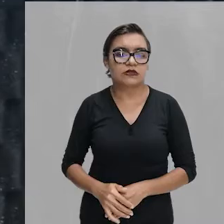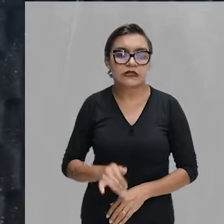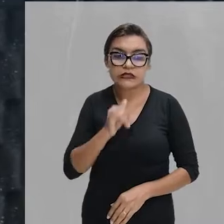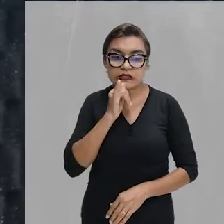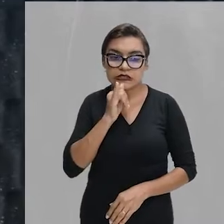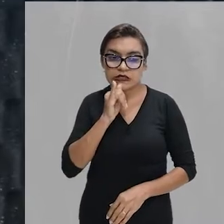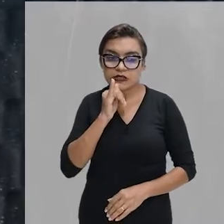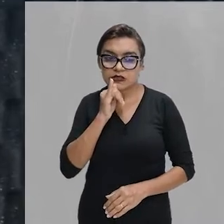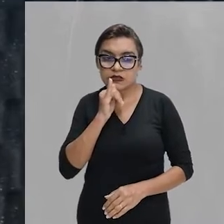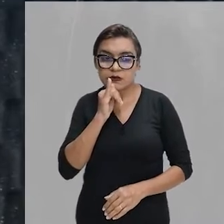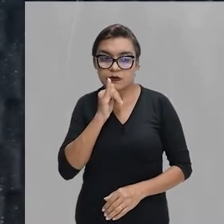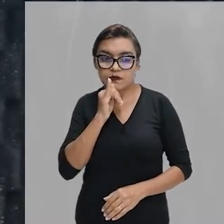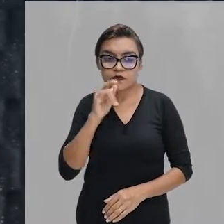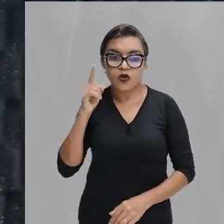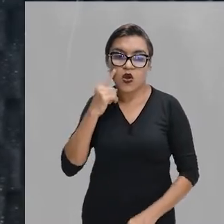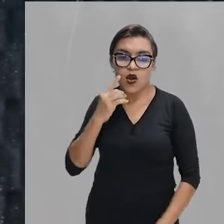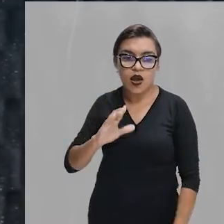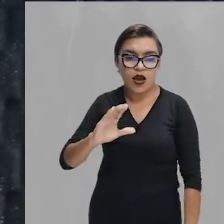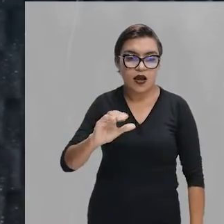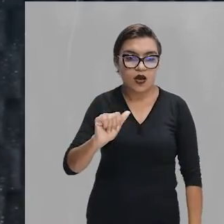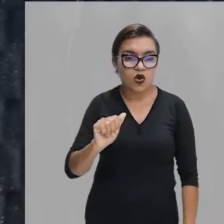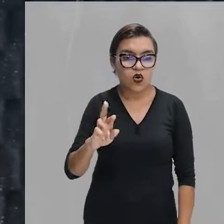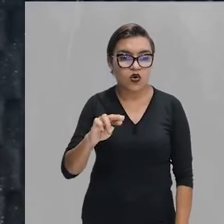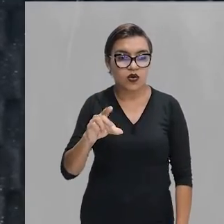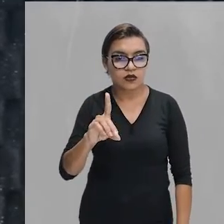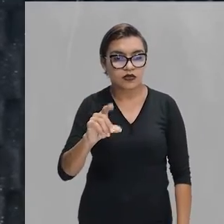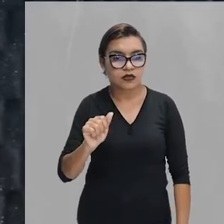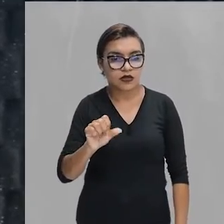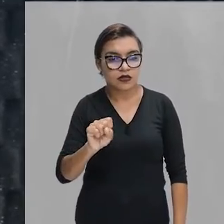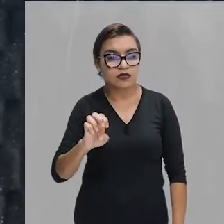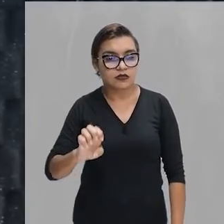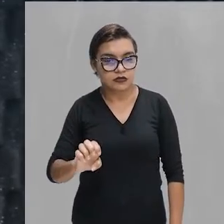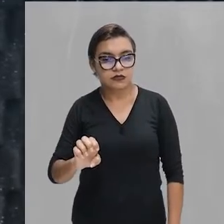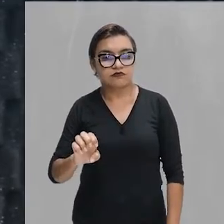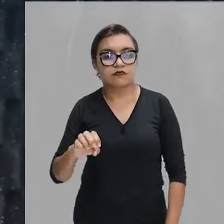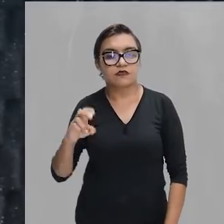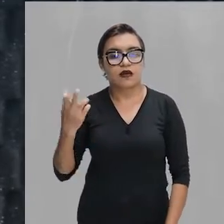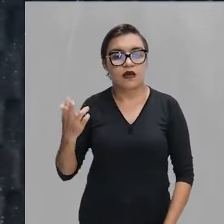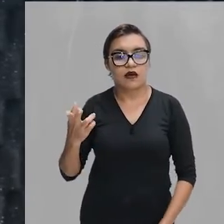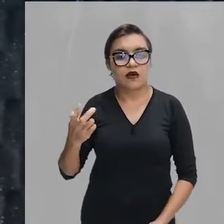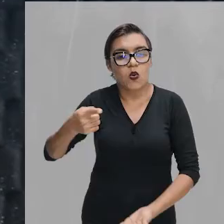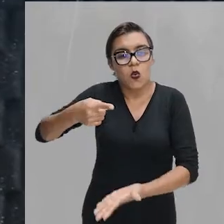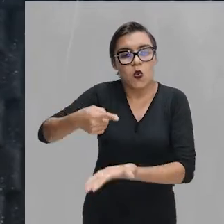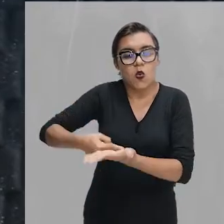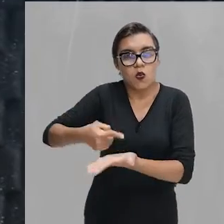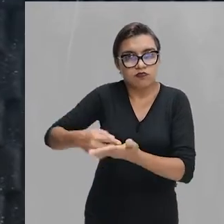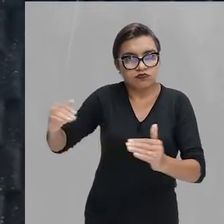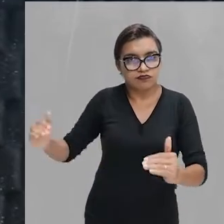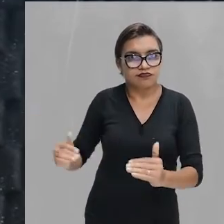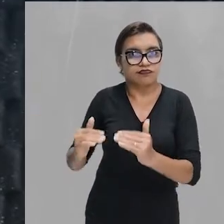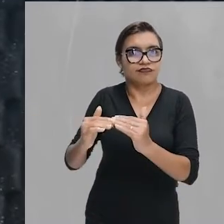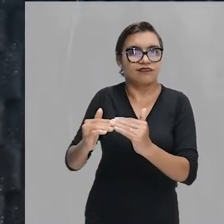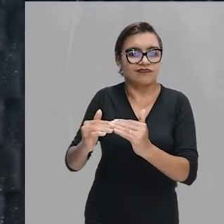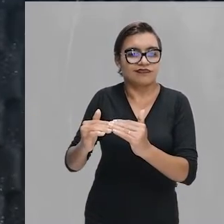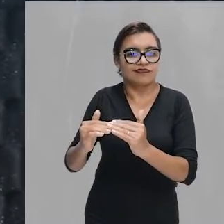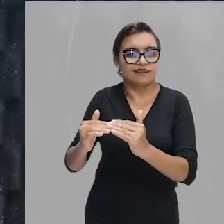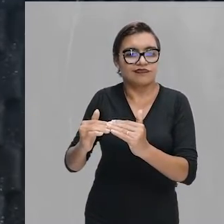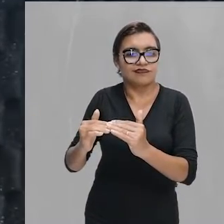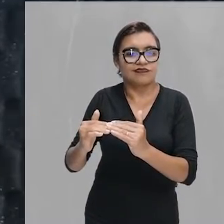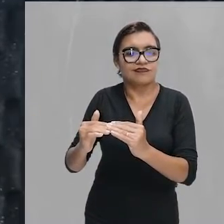um acordo. Acordar-se de, relembrar-se de algo. Estão percebendo a